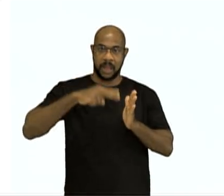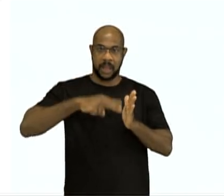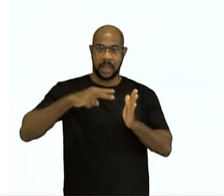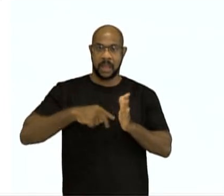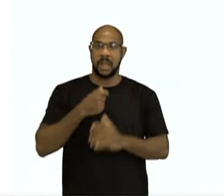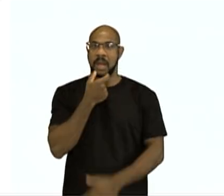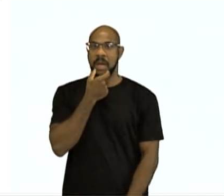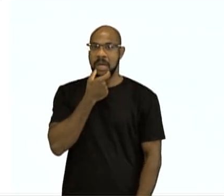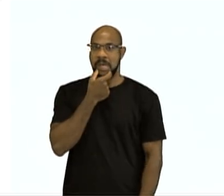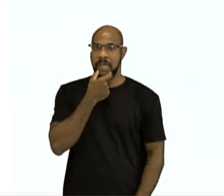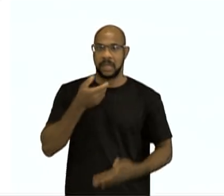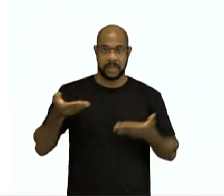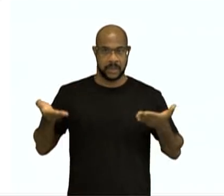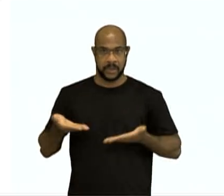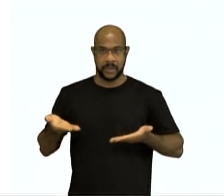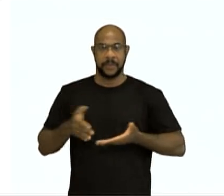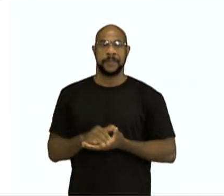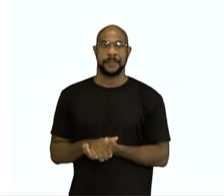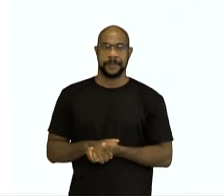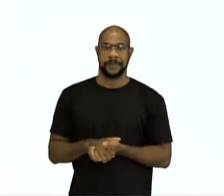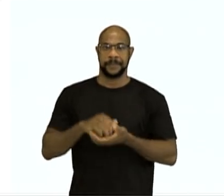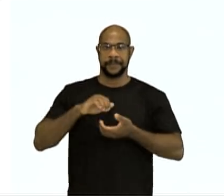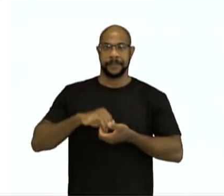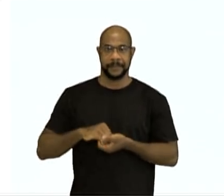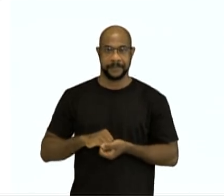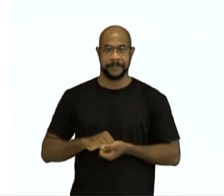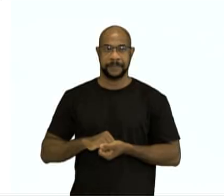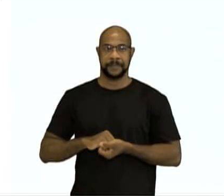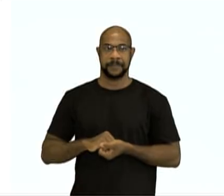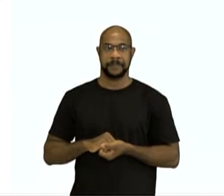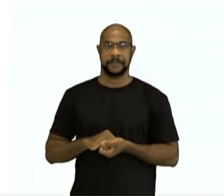the Challenge of Fasting for Muslim World Cup